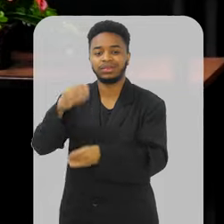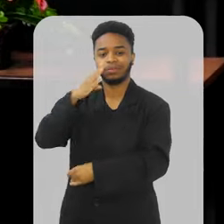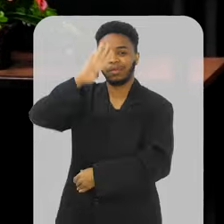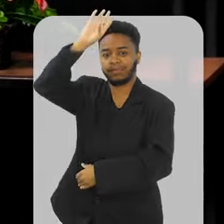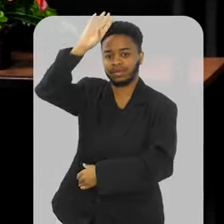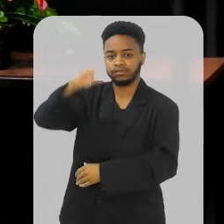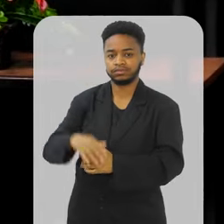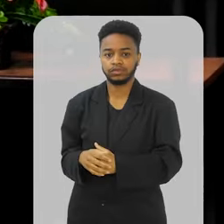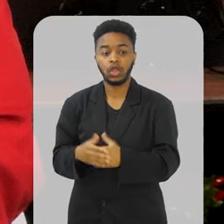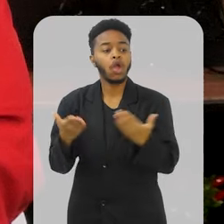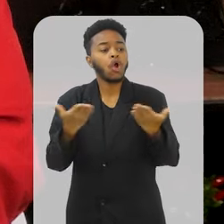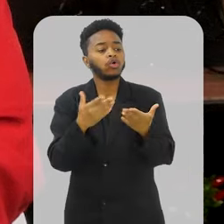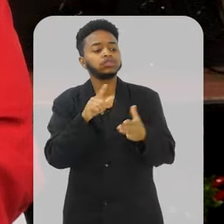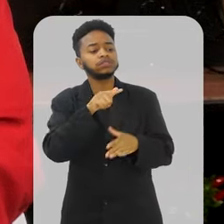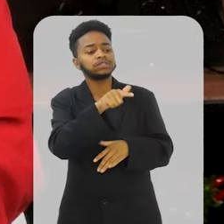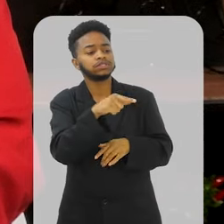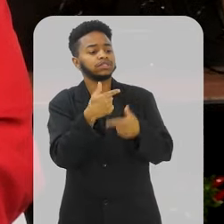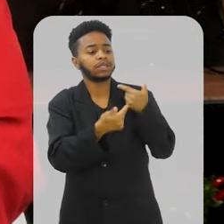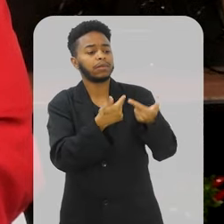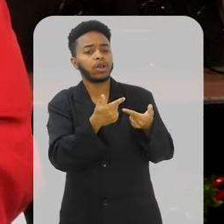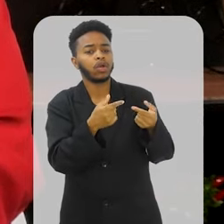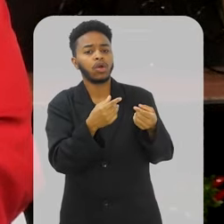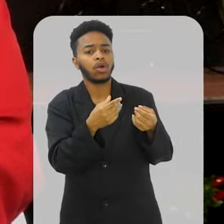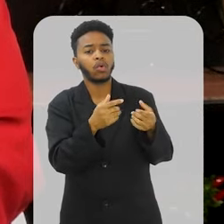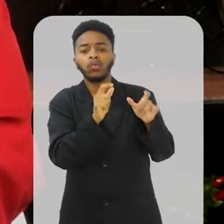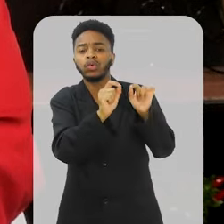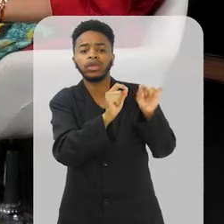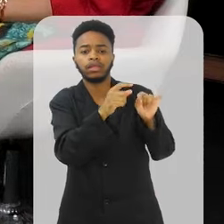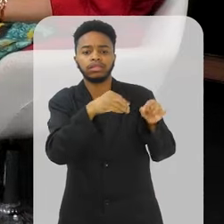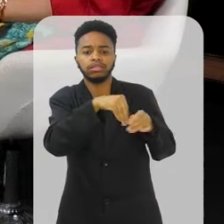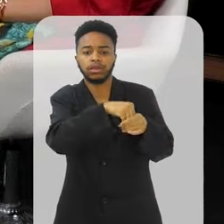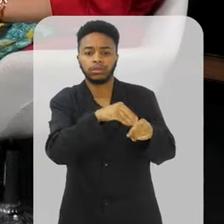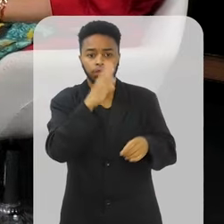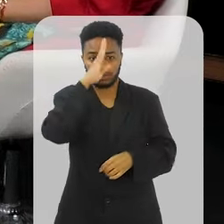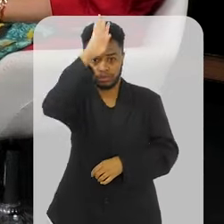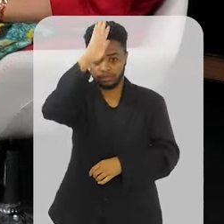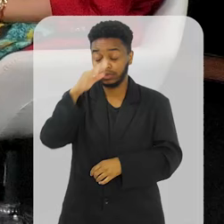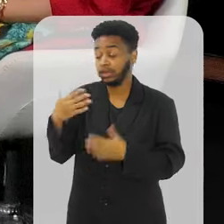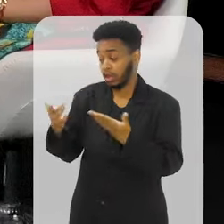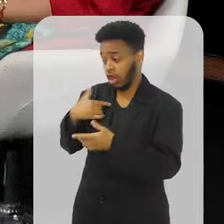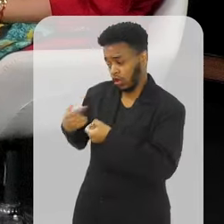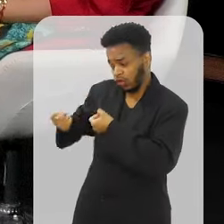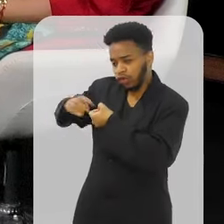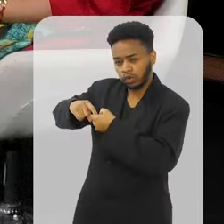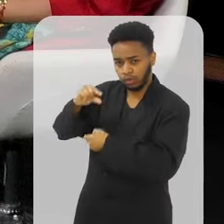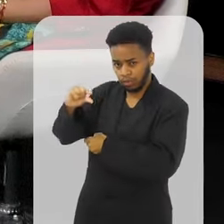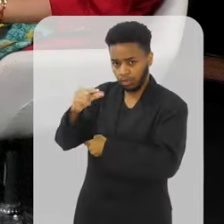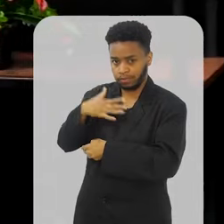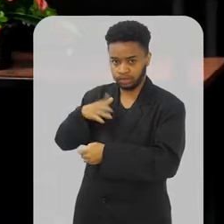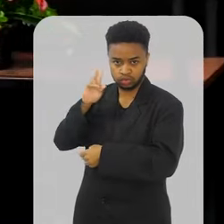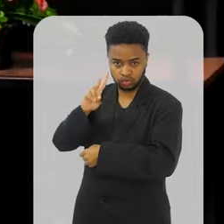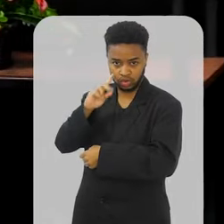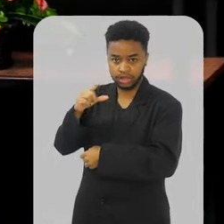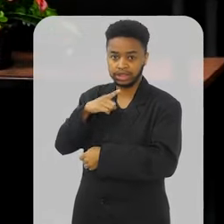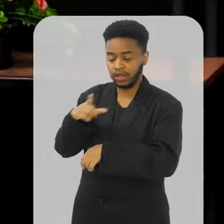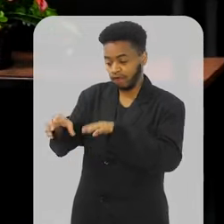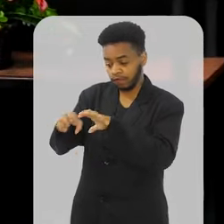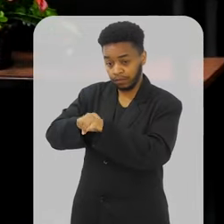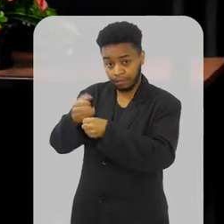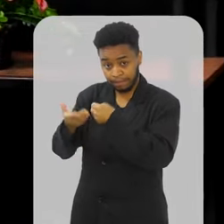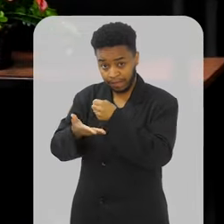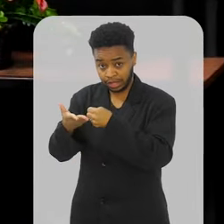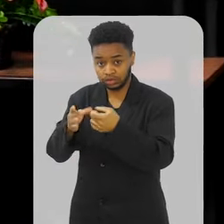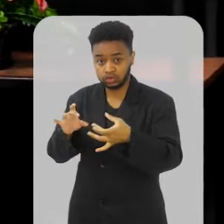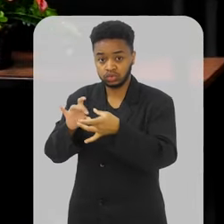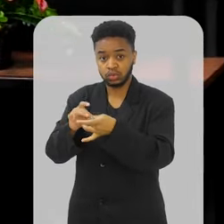Janeiro hoje você ocupa que cargo dentro do corpo de bombeiros bom eu volto só um pouquinho Luzia Passei pela formação básica